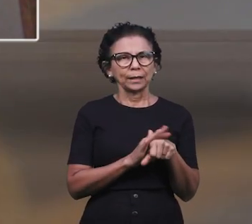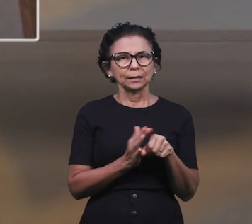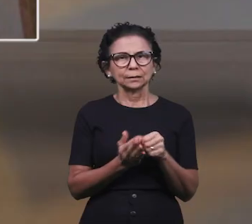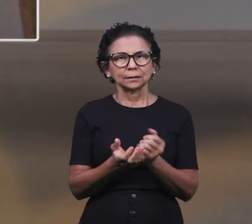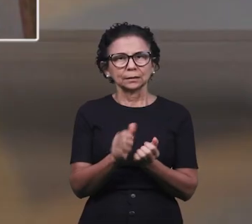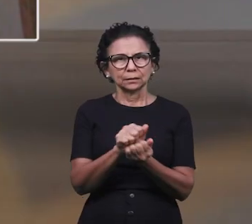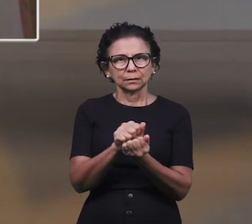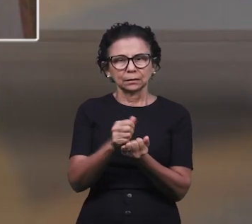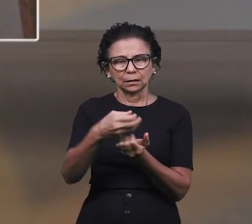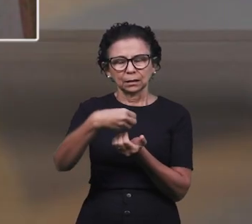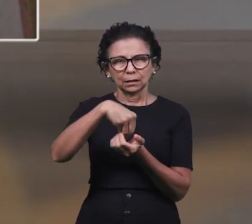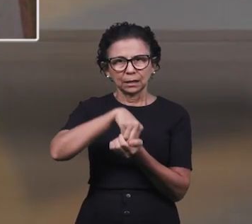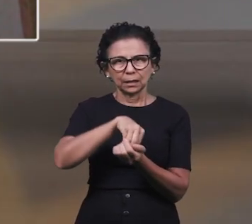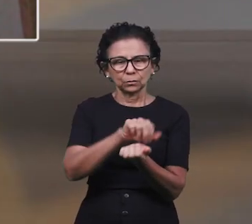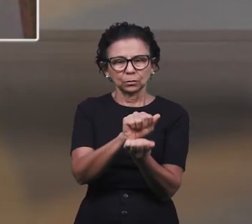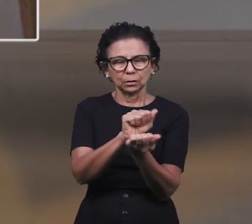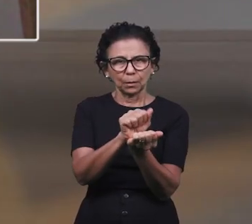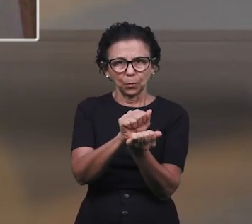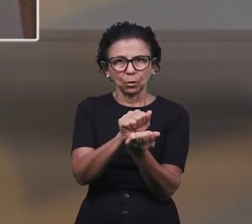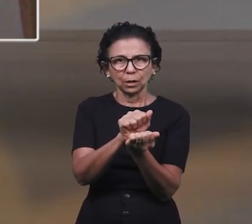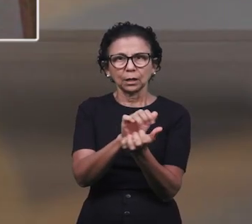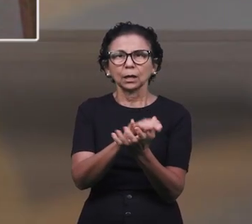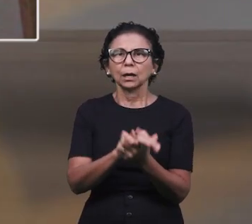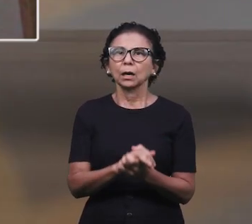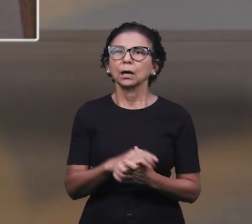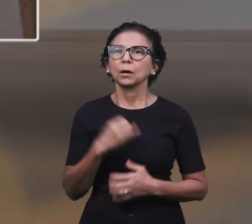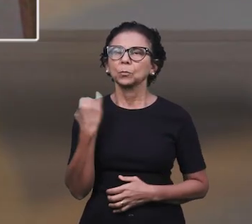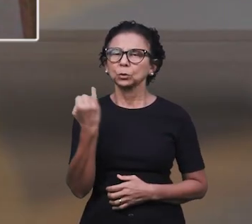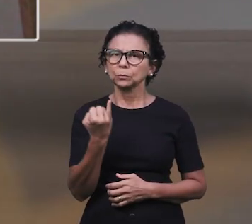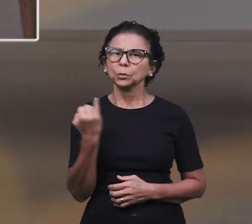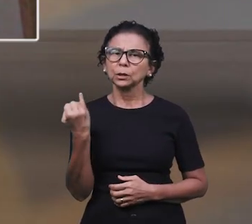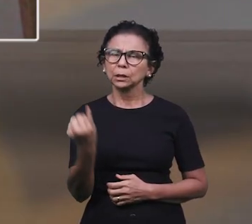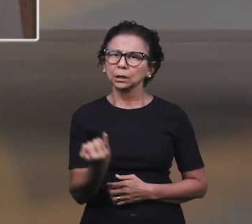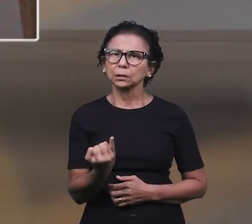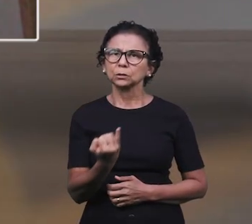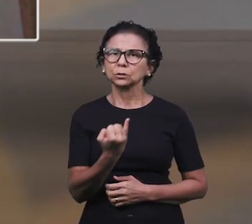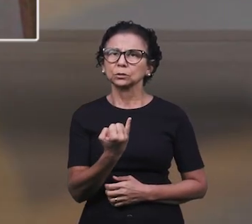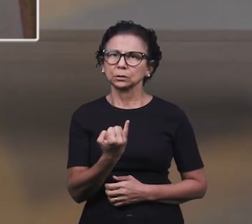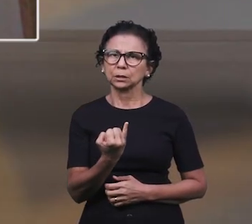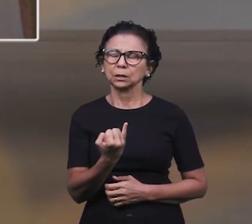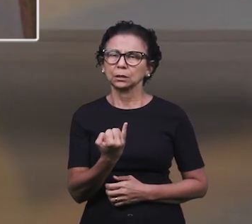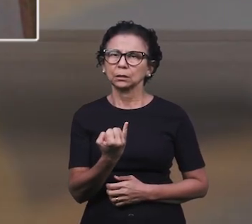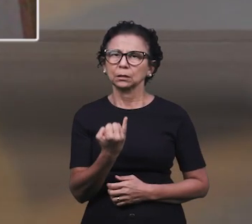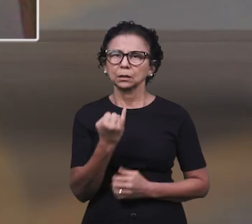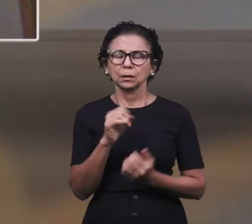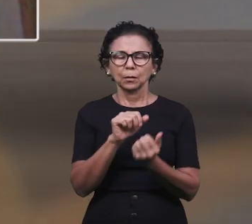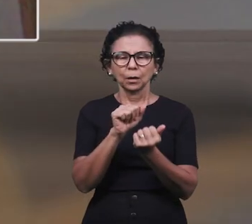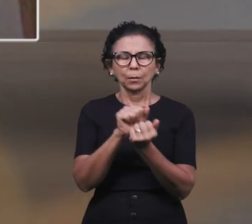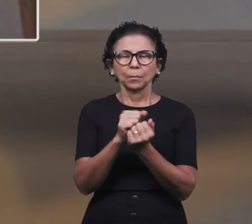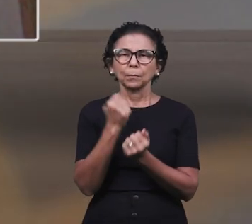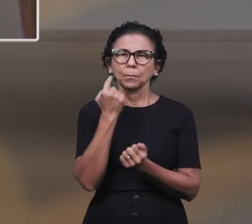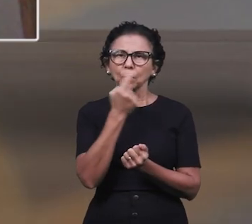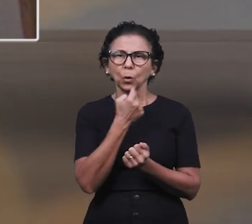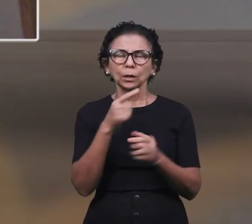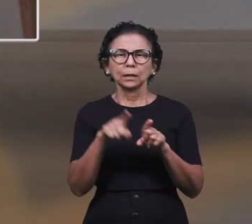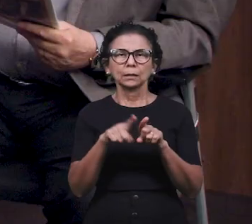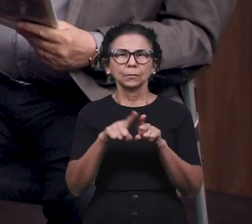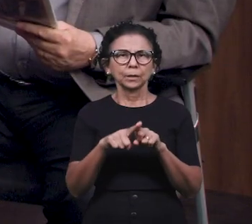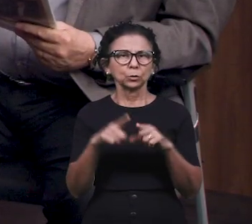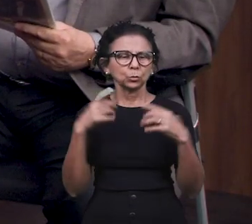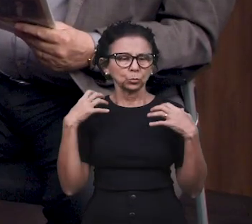ter a doença são muito importantes, não só para a saúde bucal, como todo o nosso organismo. Perfeito. Como